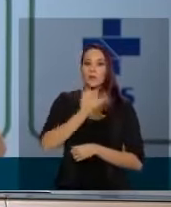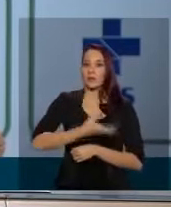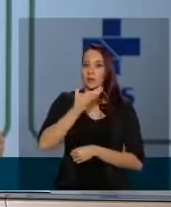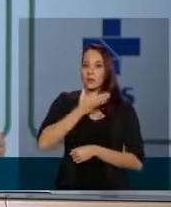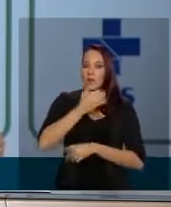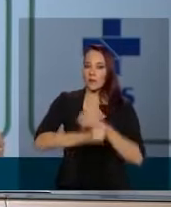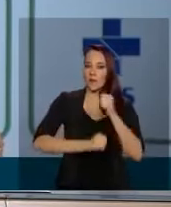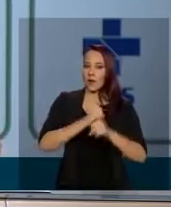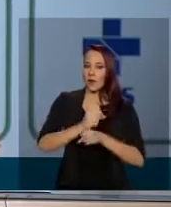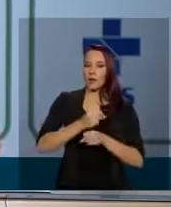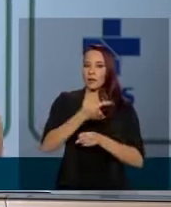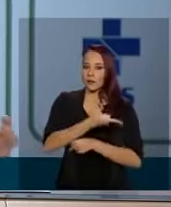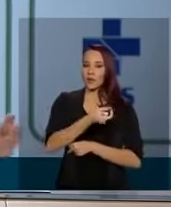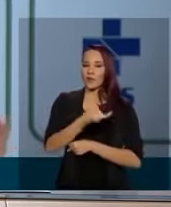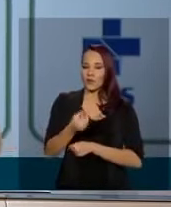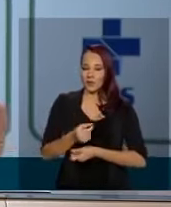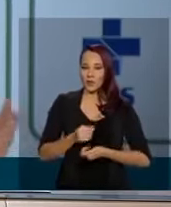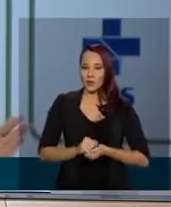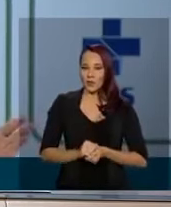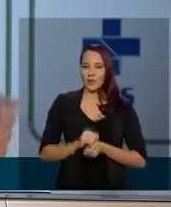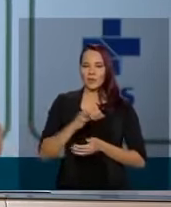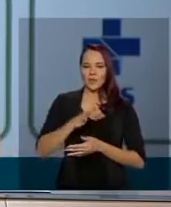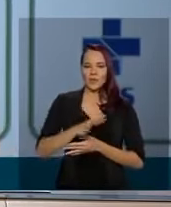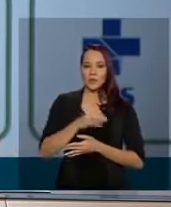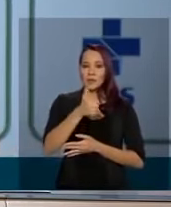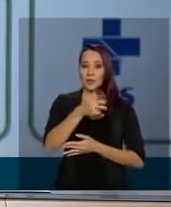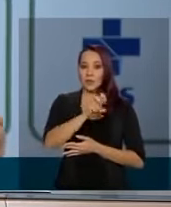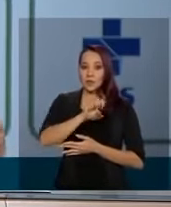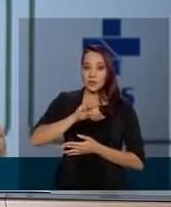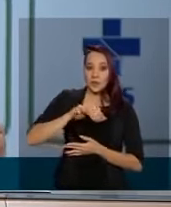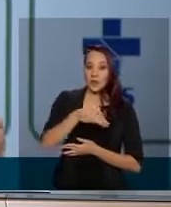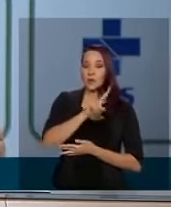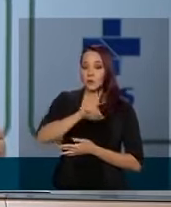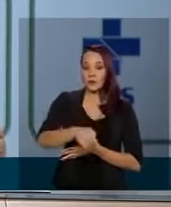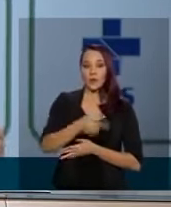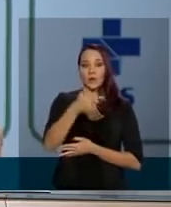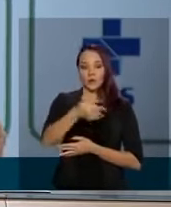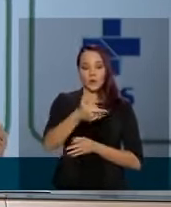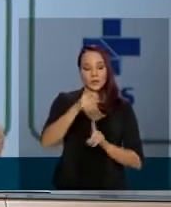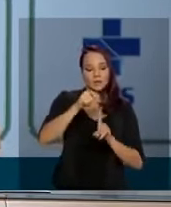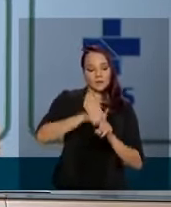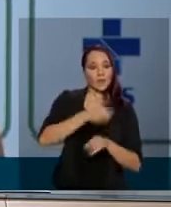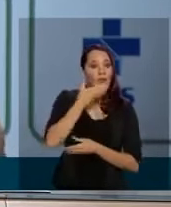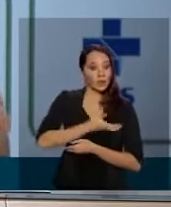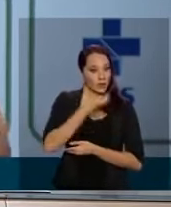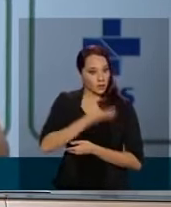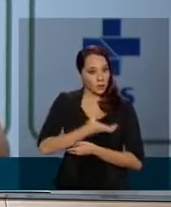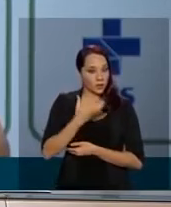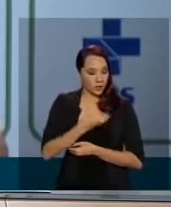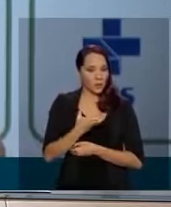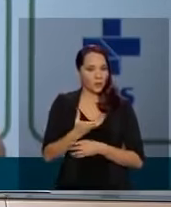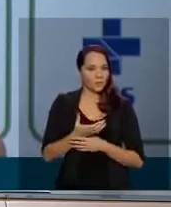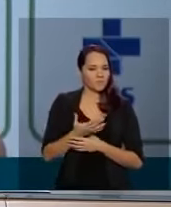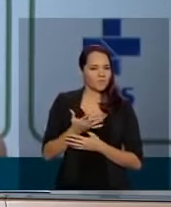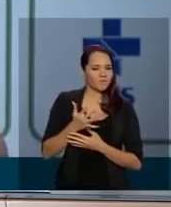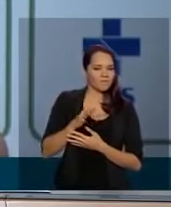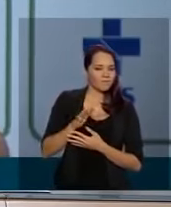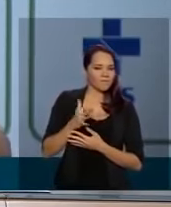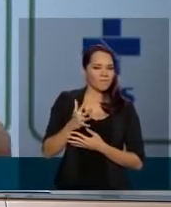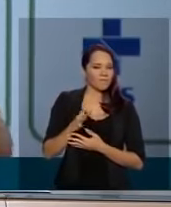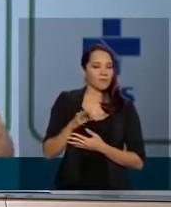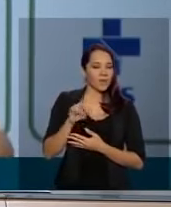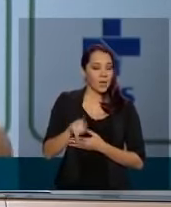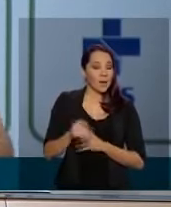de 2020. Um lote de 15,2 milhões em dezembro, né, seria